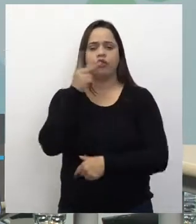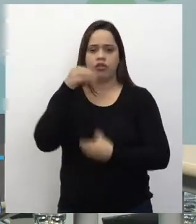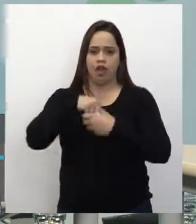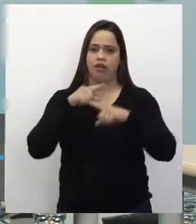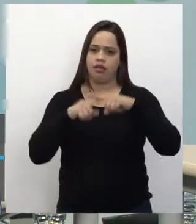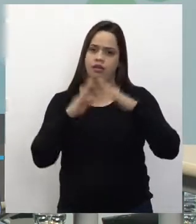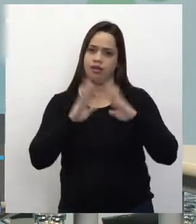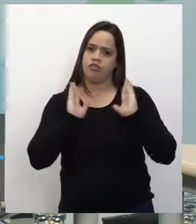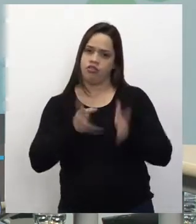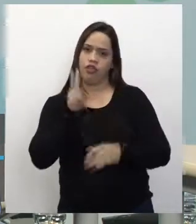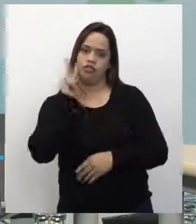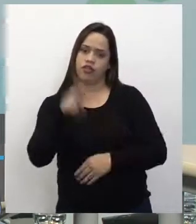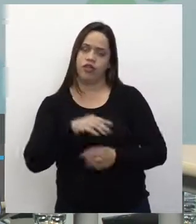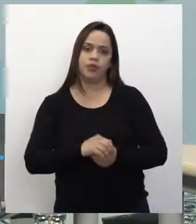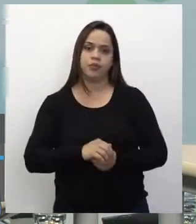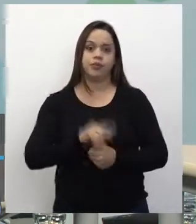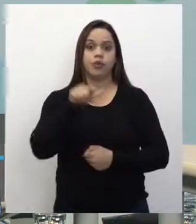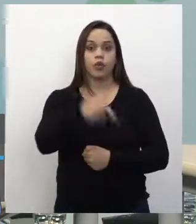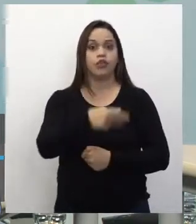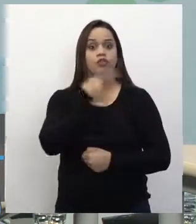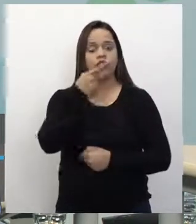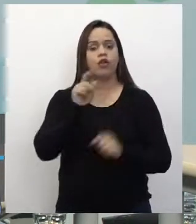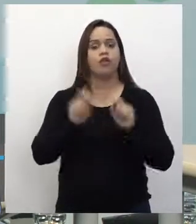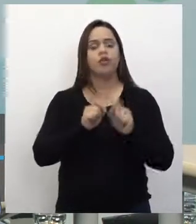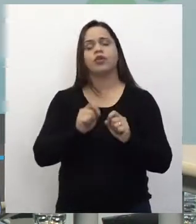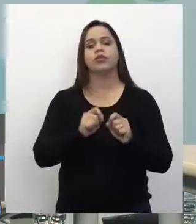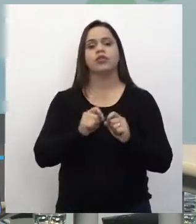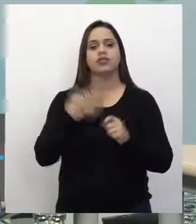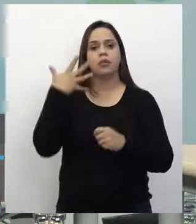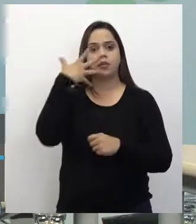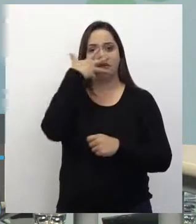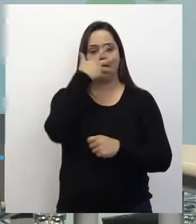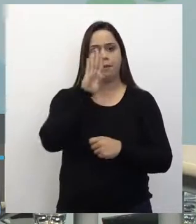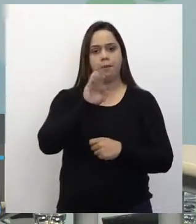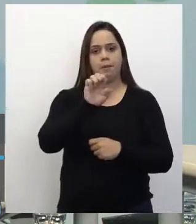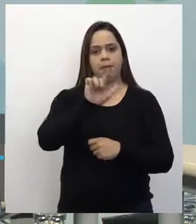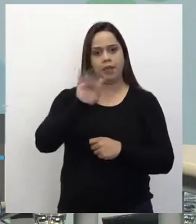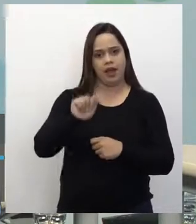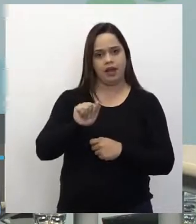A Letícia falou que foi da Bela e a Fera no primeiro ano.